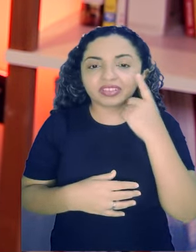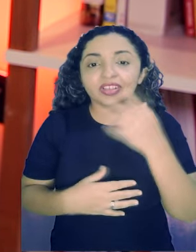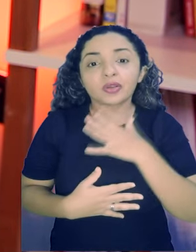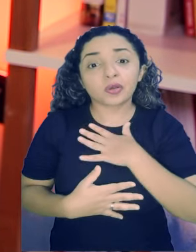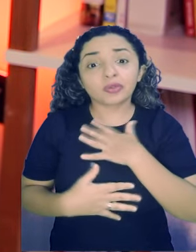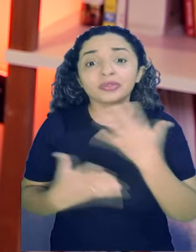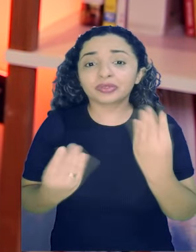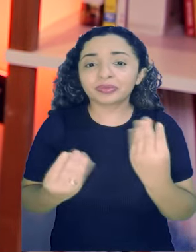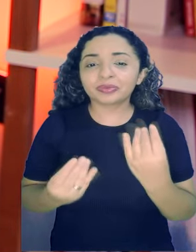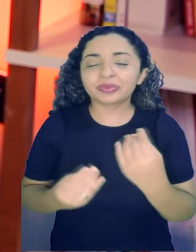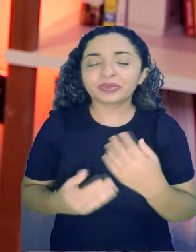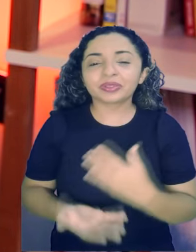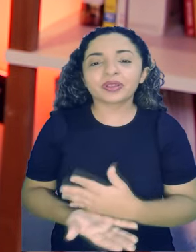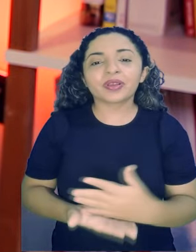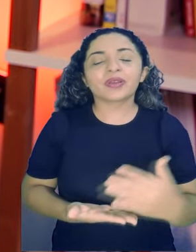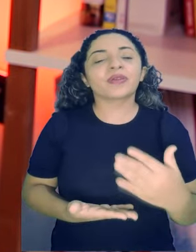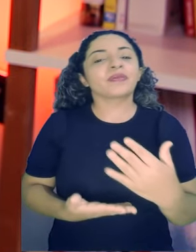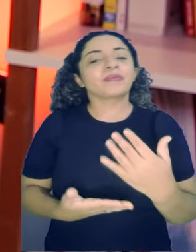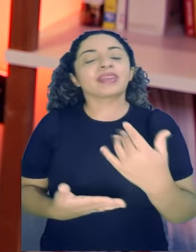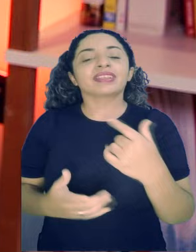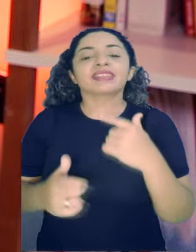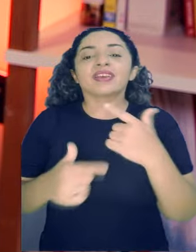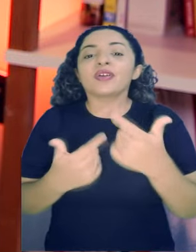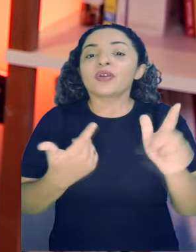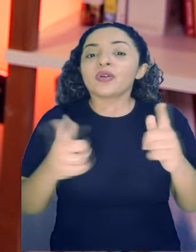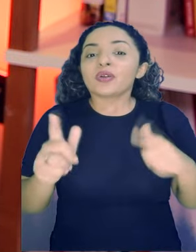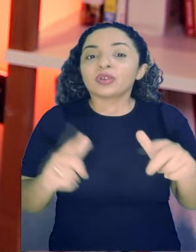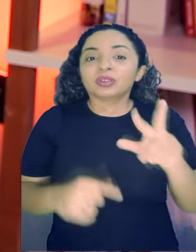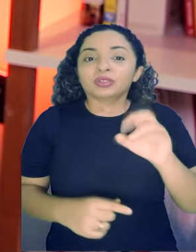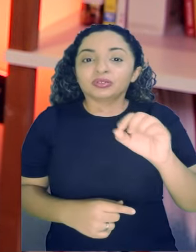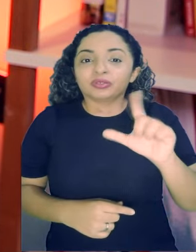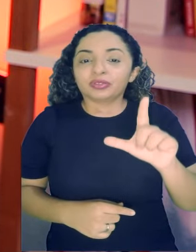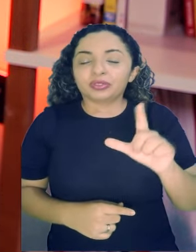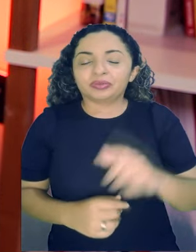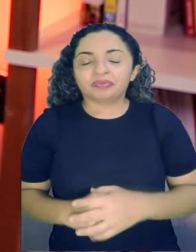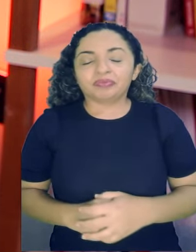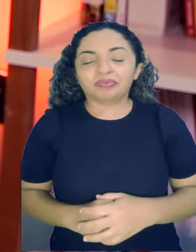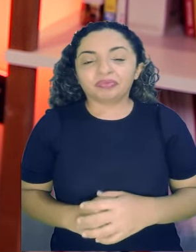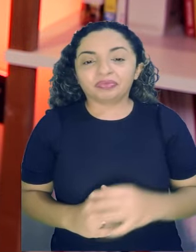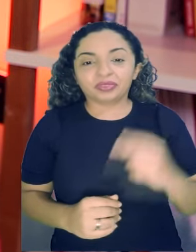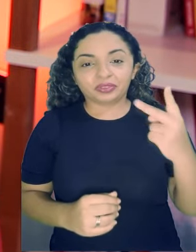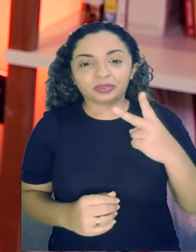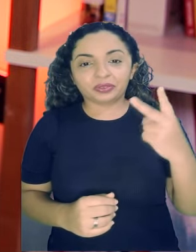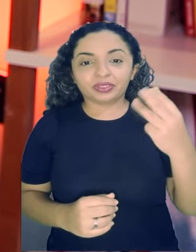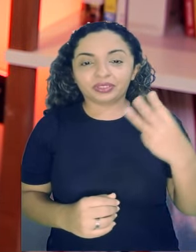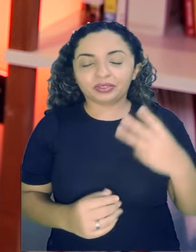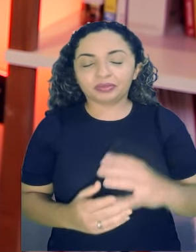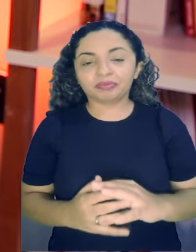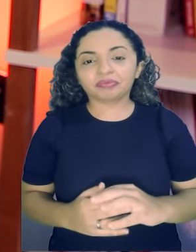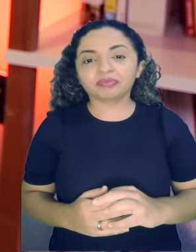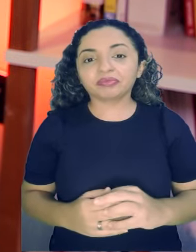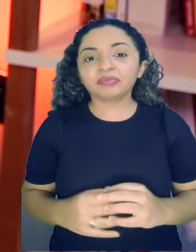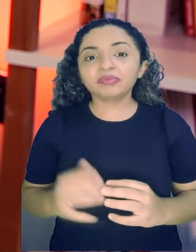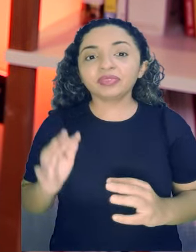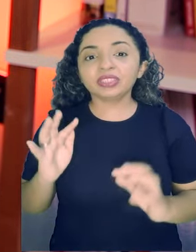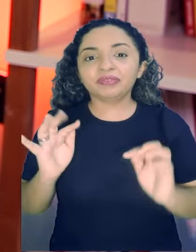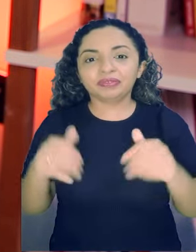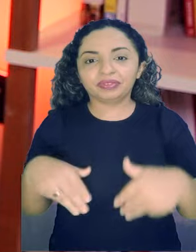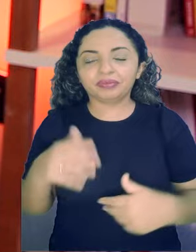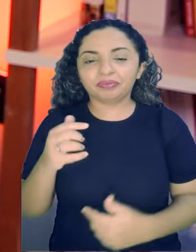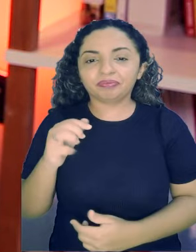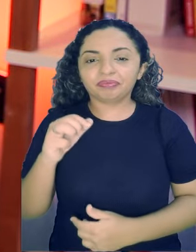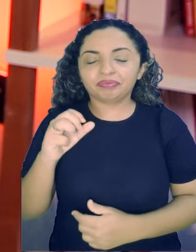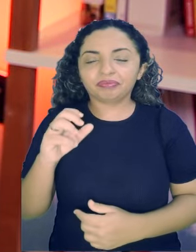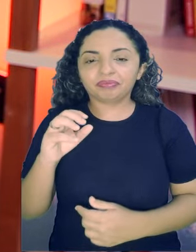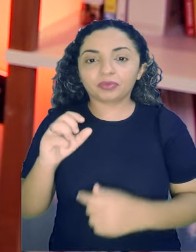boa, gostei demais, e vou começar a leitura dos outros dois volumes muito em breve. E aí eu fiz uma leitura, para finalizar o mês de